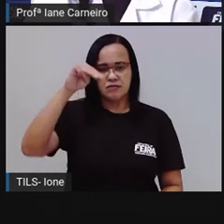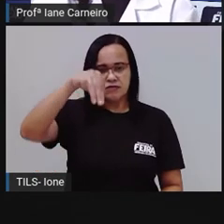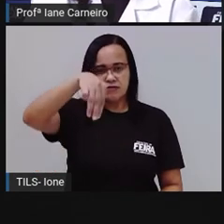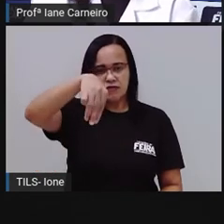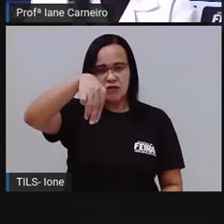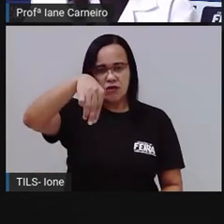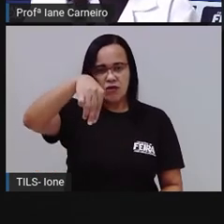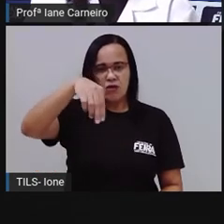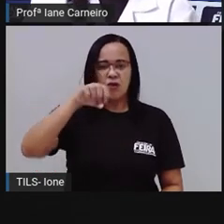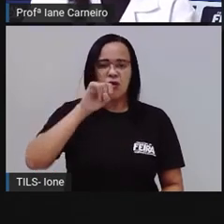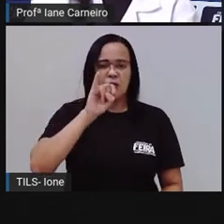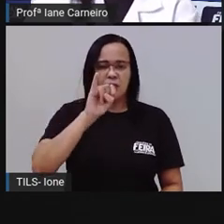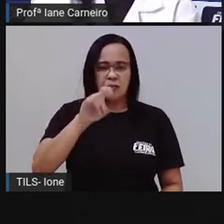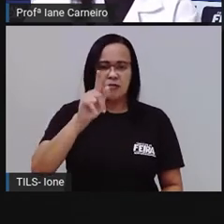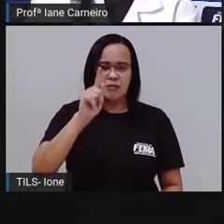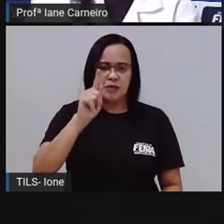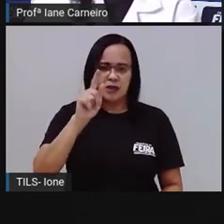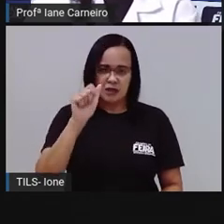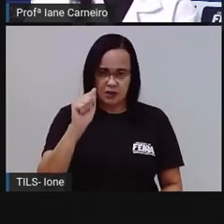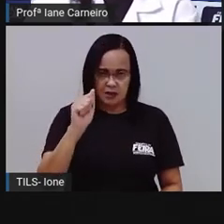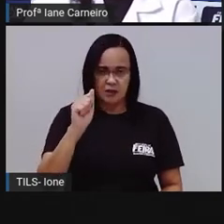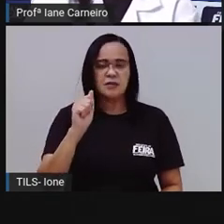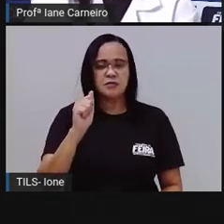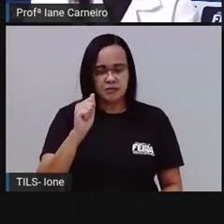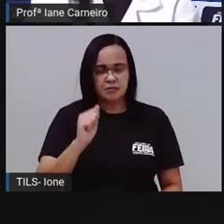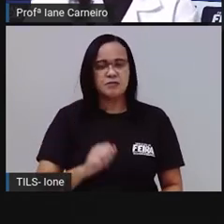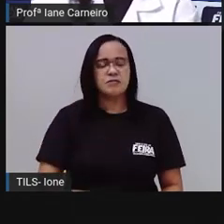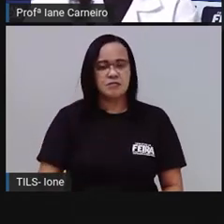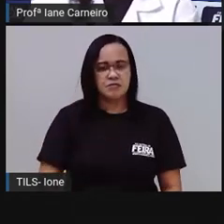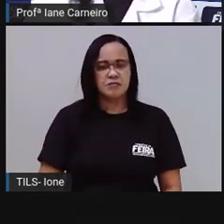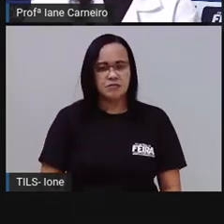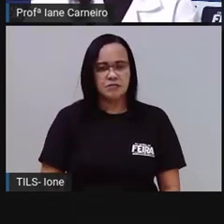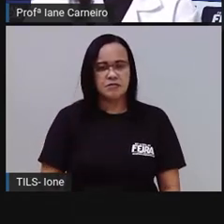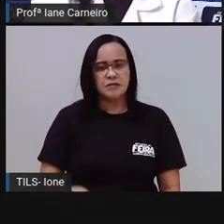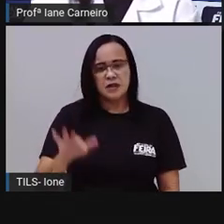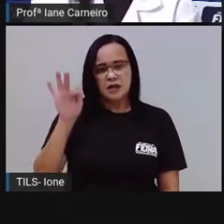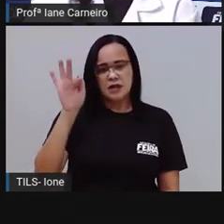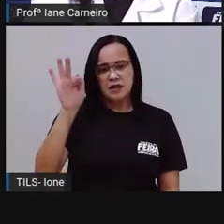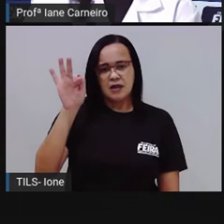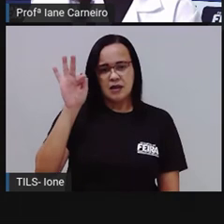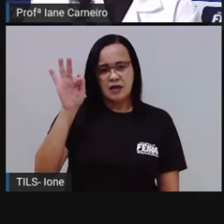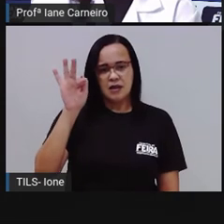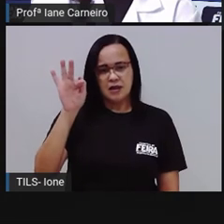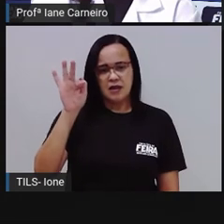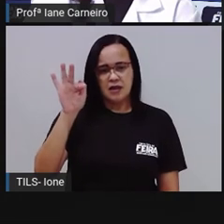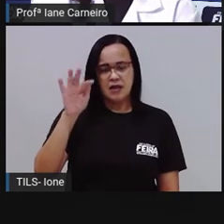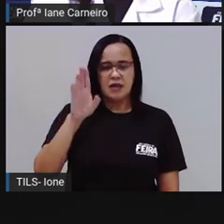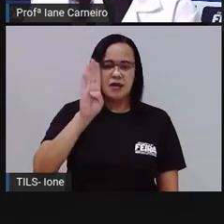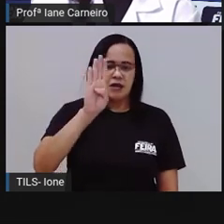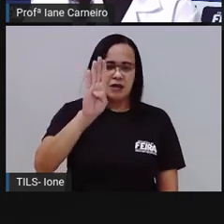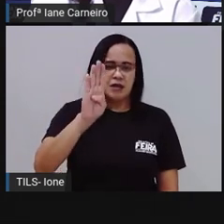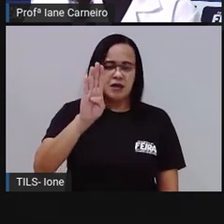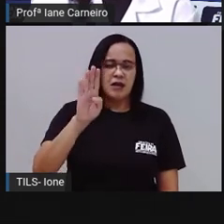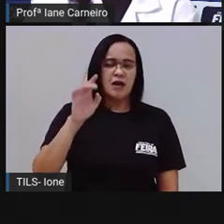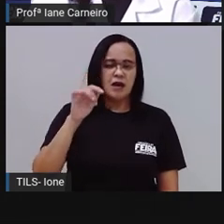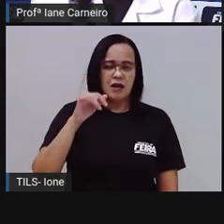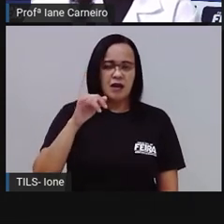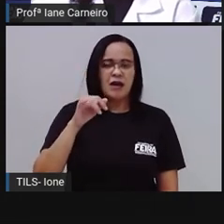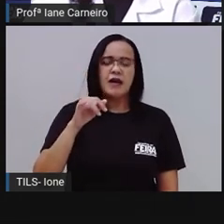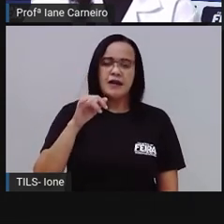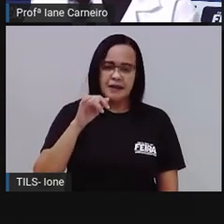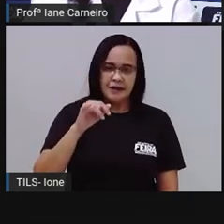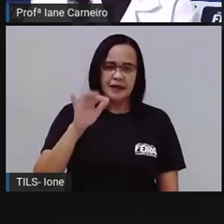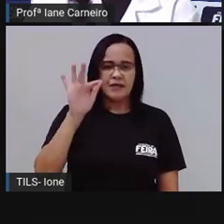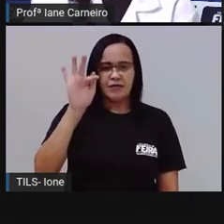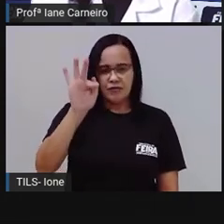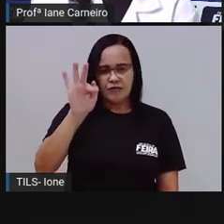tá joia? Formiga. O próximo, ó, também é a mesma coisa. A gente não vai ler F, Fábio, a gente